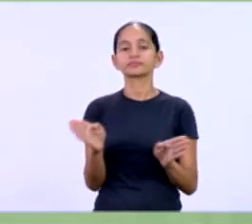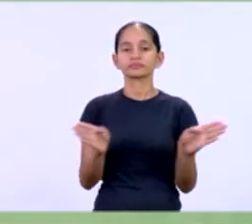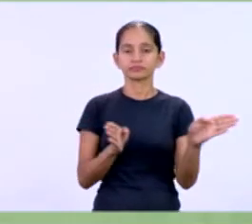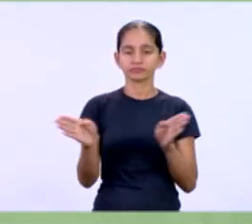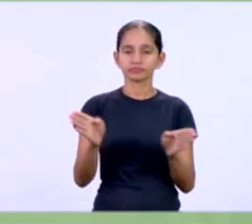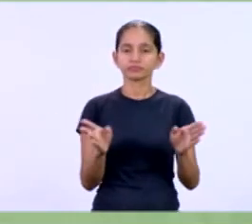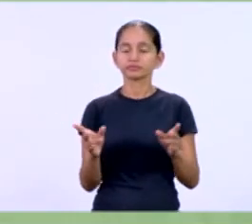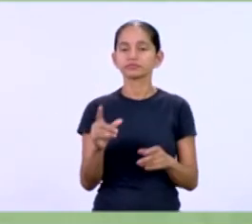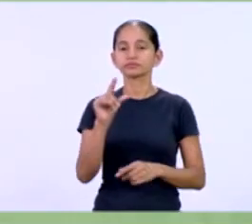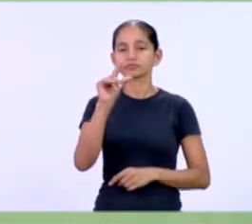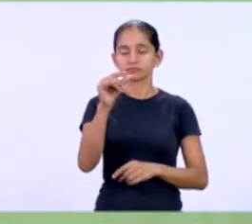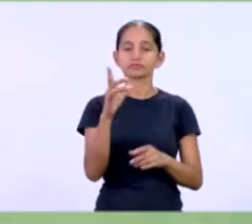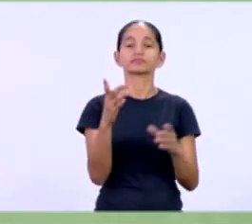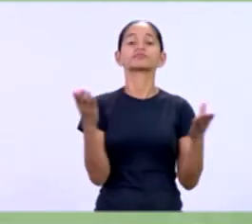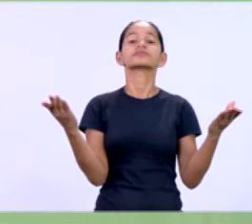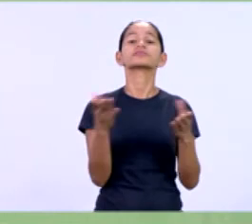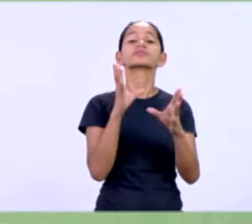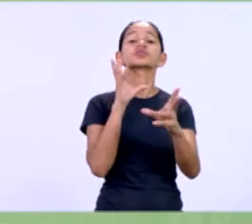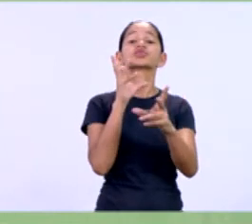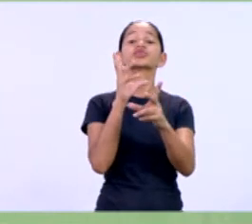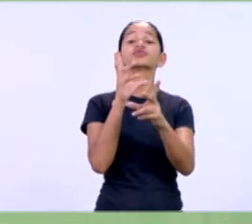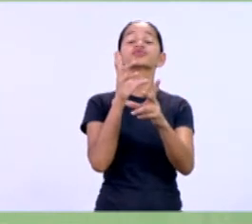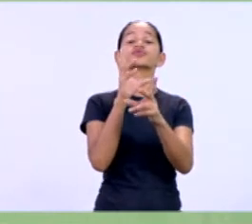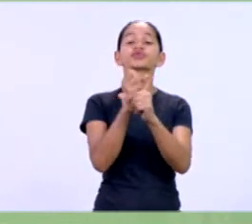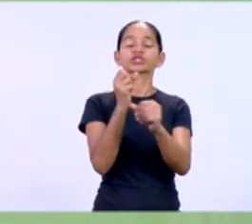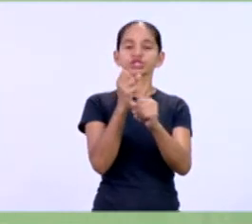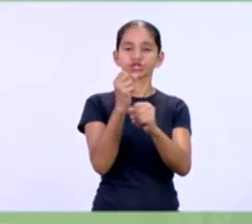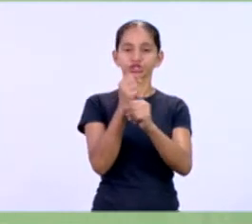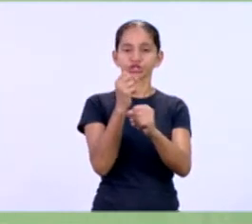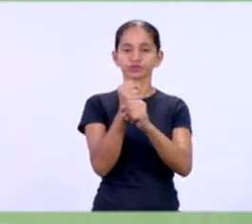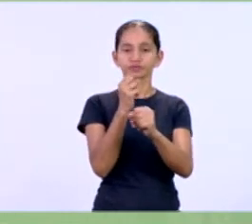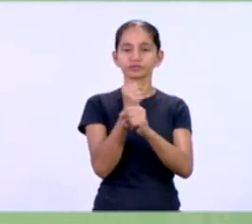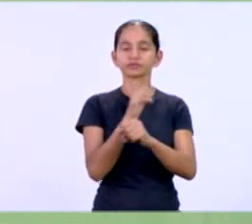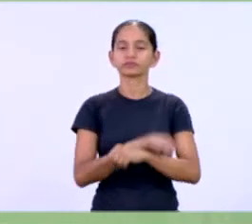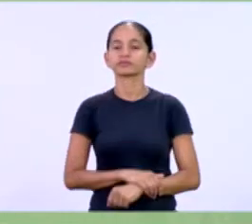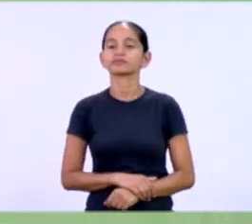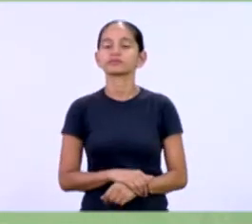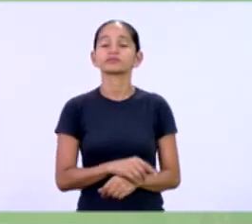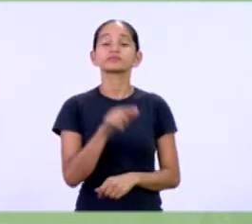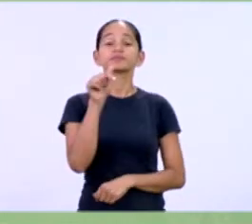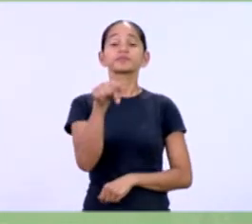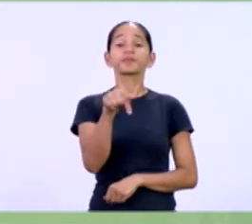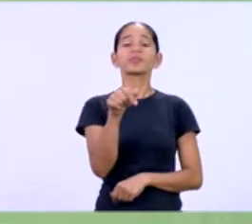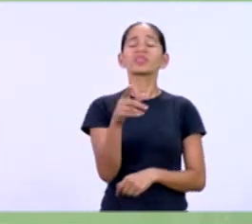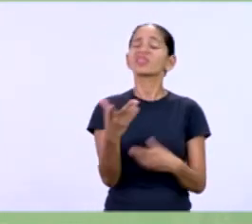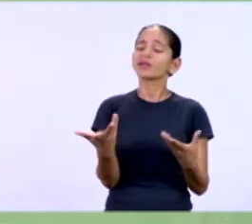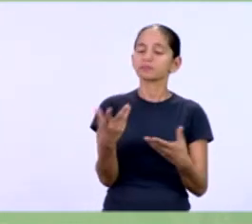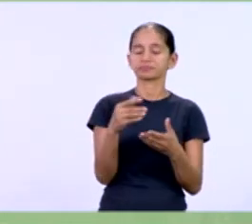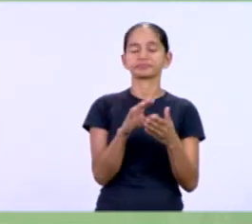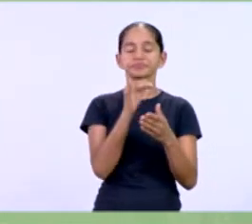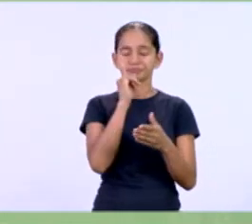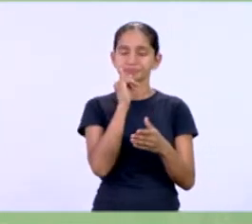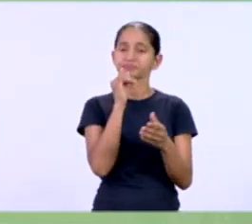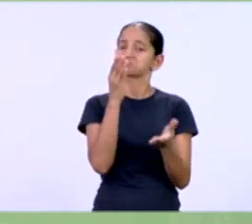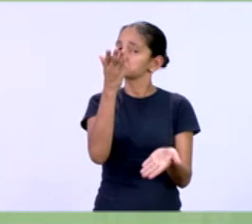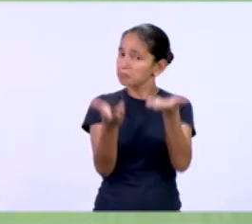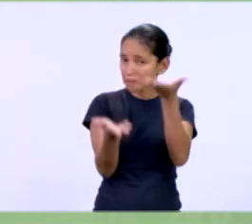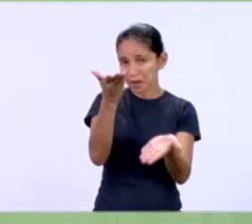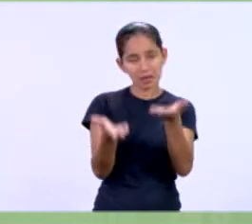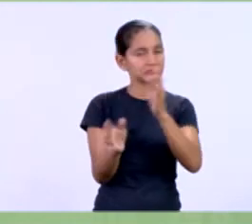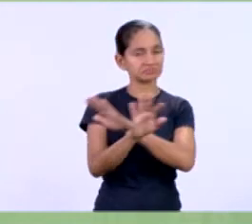Vou falar um pouquinho agora de fluxo de caixa. Fluxo de caixa é a composição do caixa que pode variar muito, porém